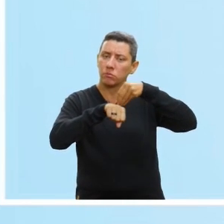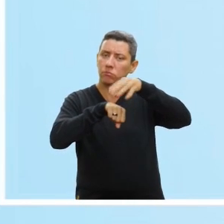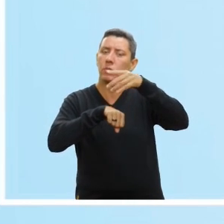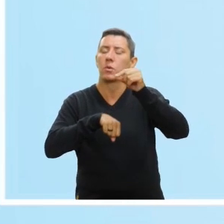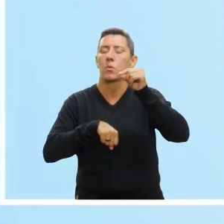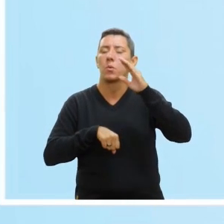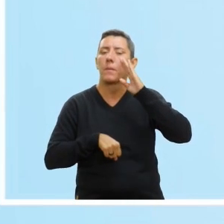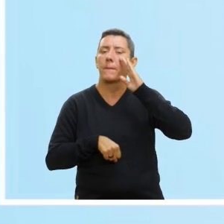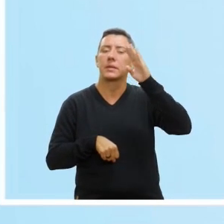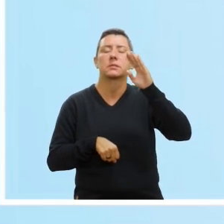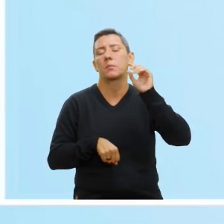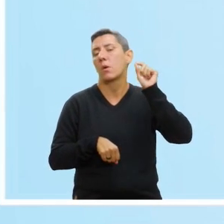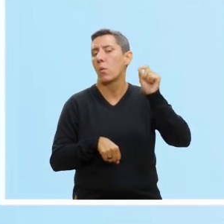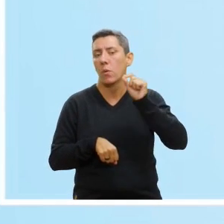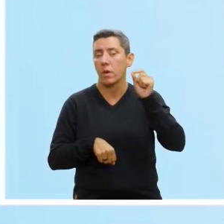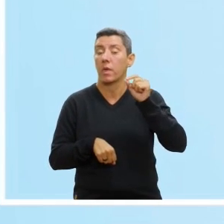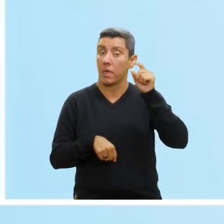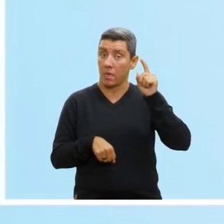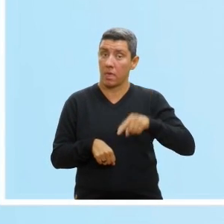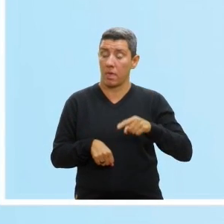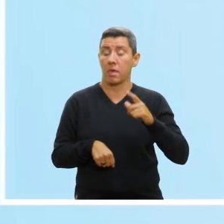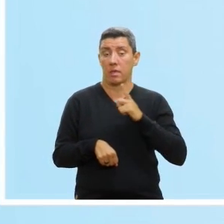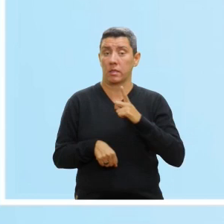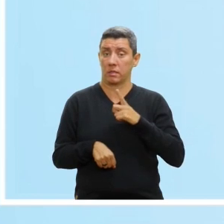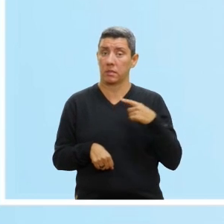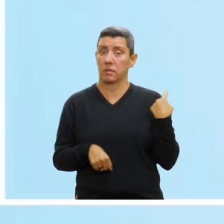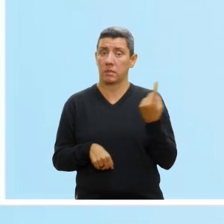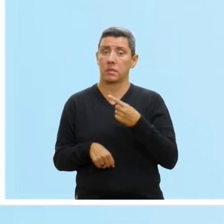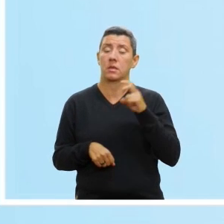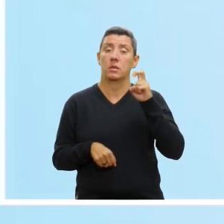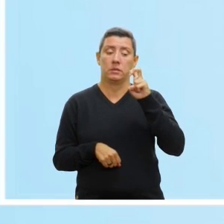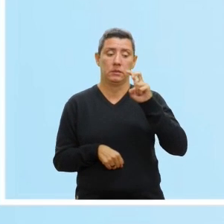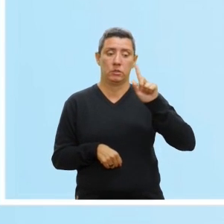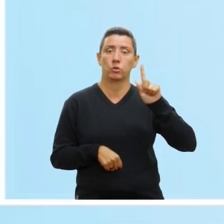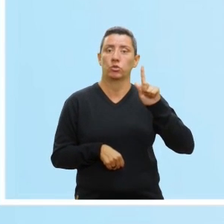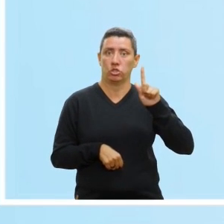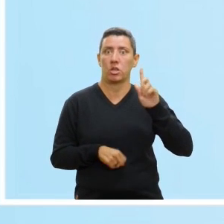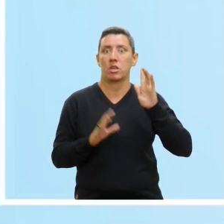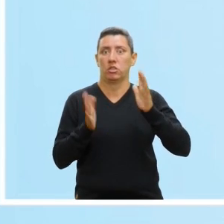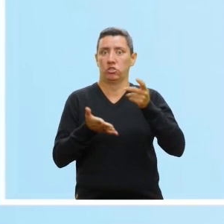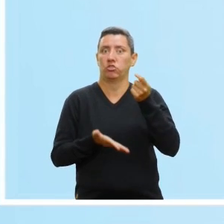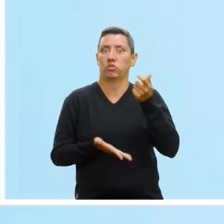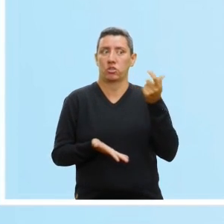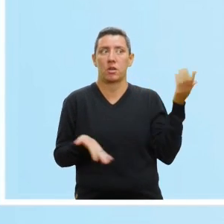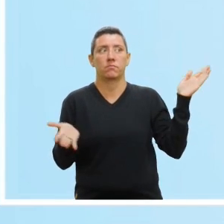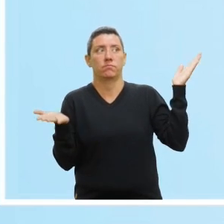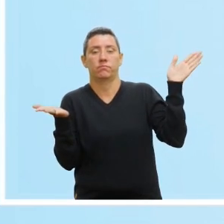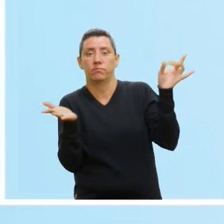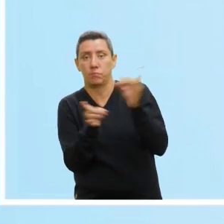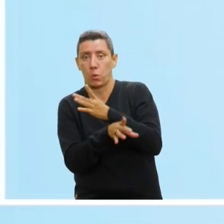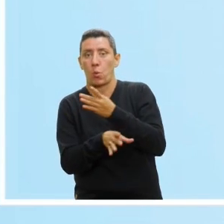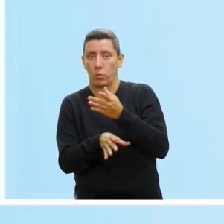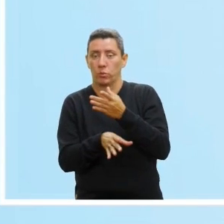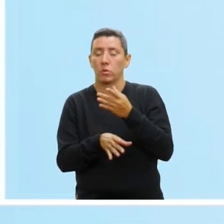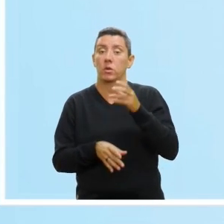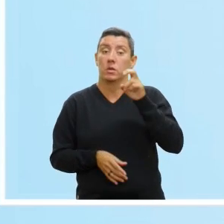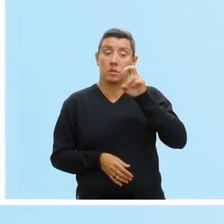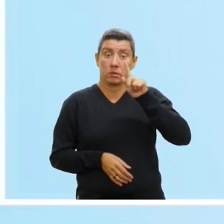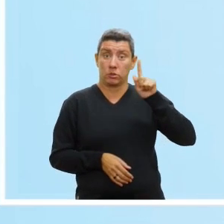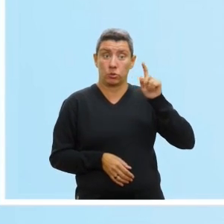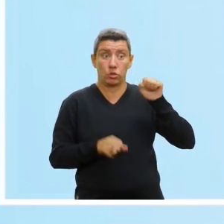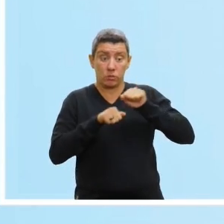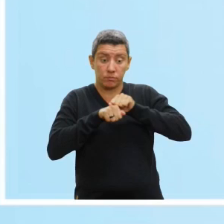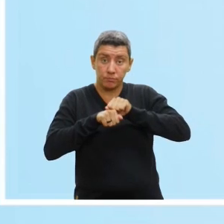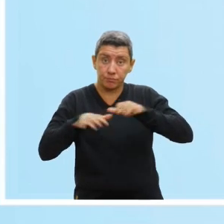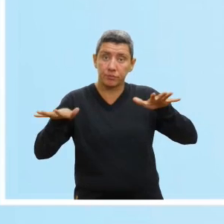gente deixar que a gente tem o 5G chegando, tá? E dessa mesma forma que a gente tem o 5G vindo, a gente tem uma